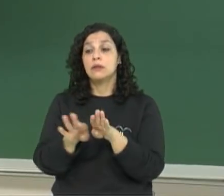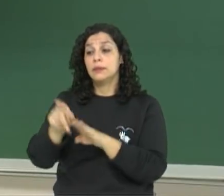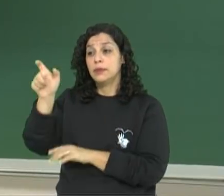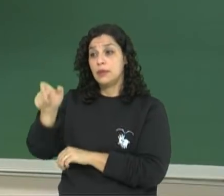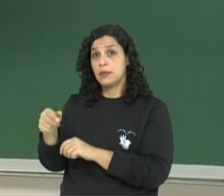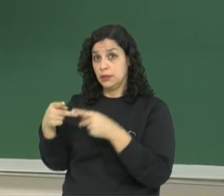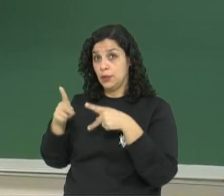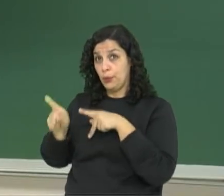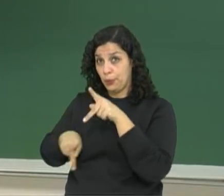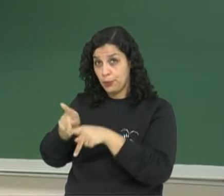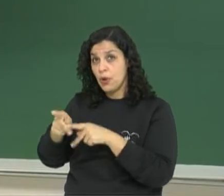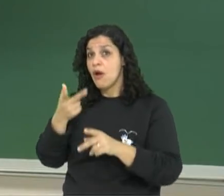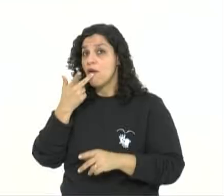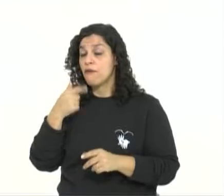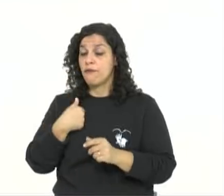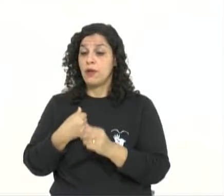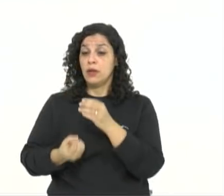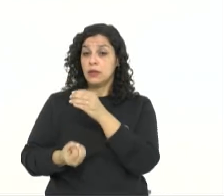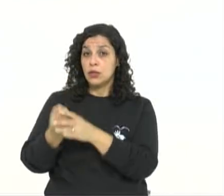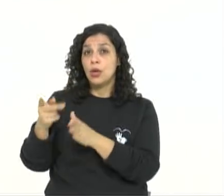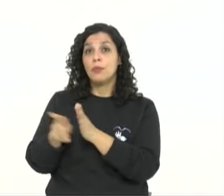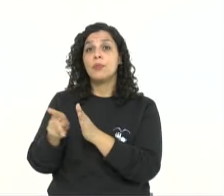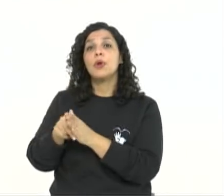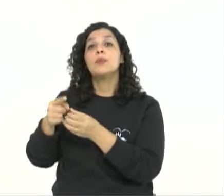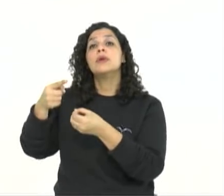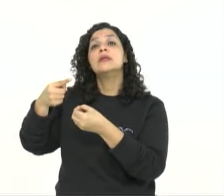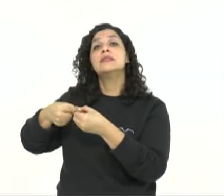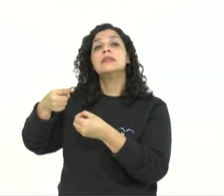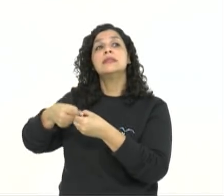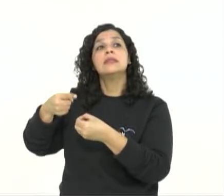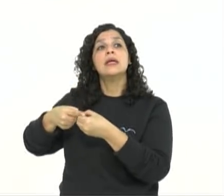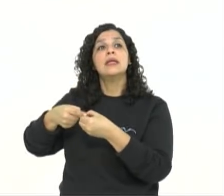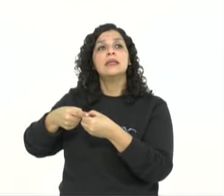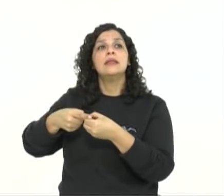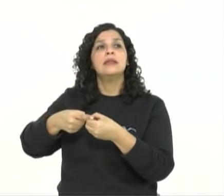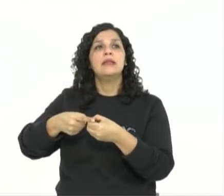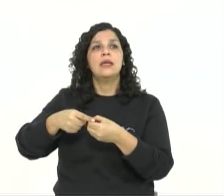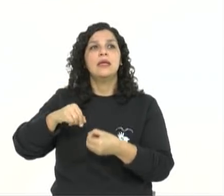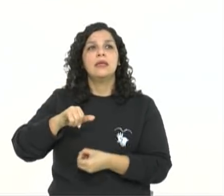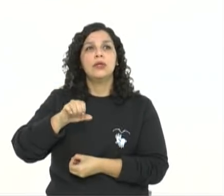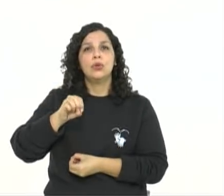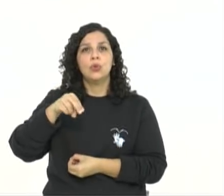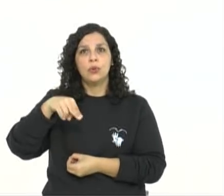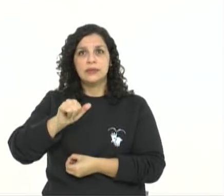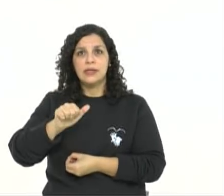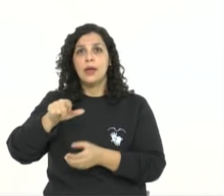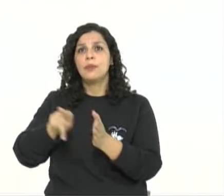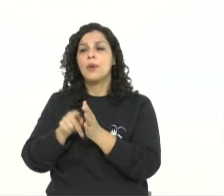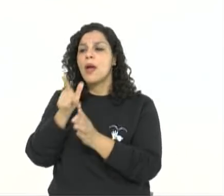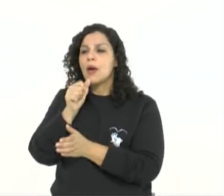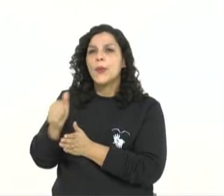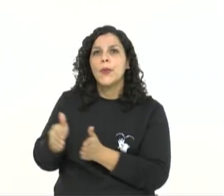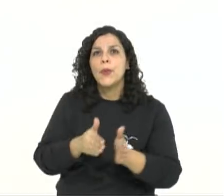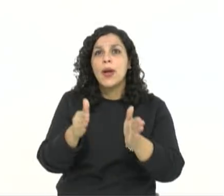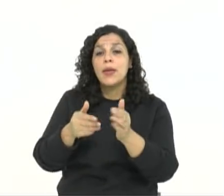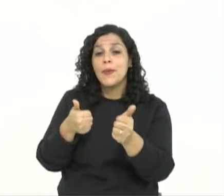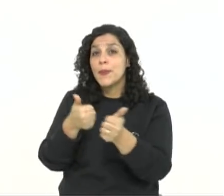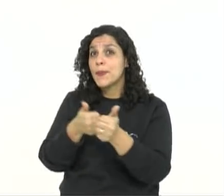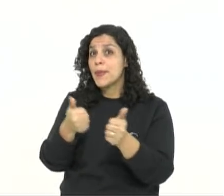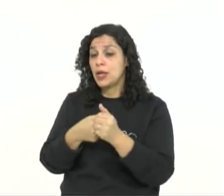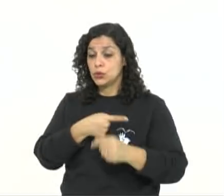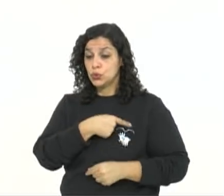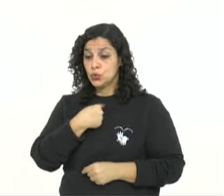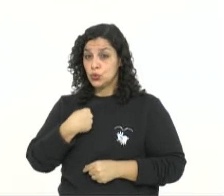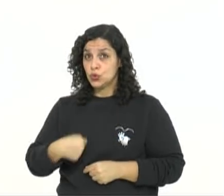tailandeses, a origem de seu povo é na província de Yunnan, nas margens do rio Yangtze, na China